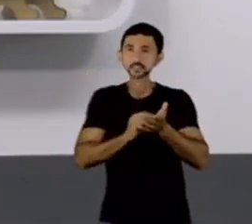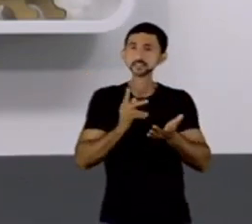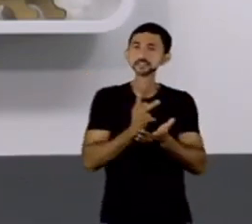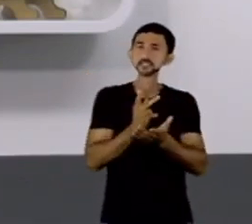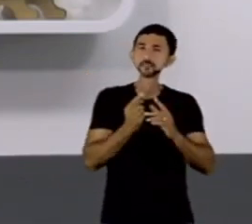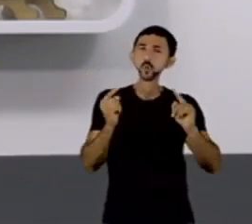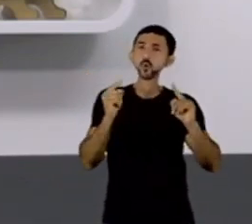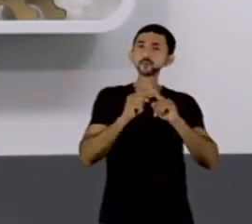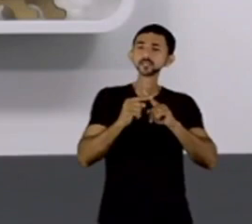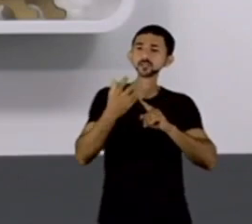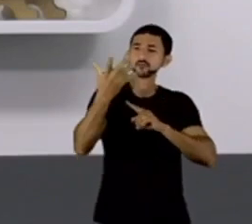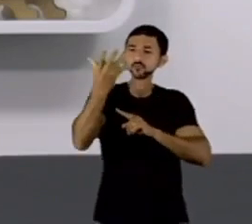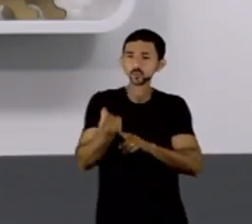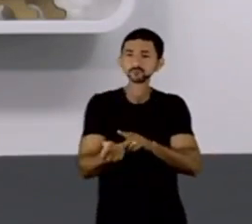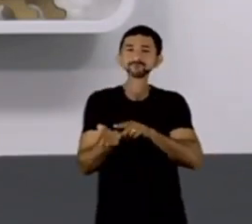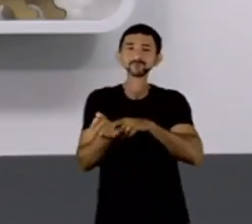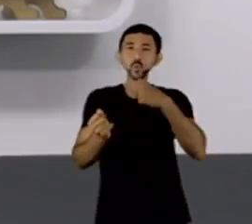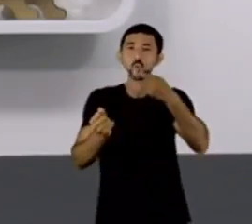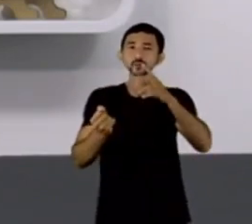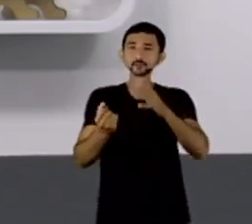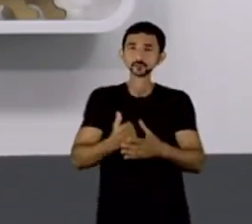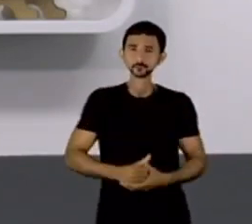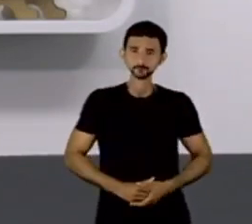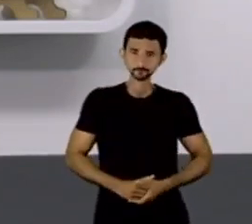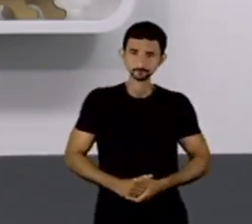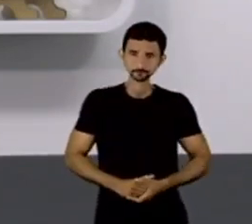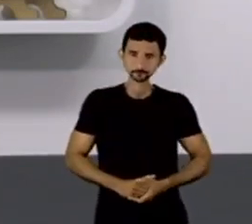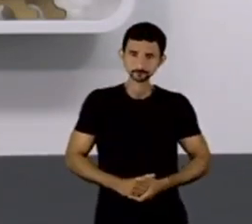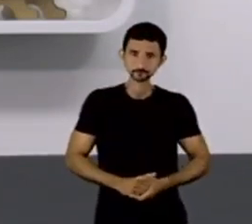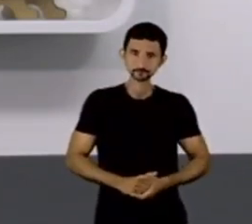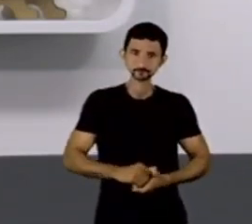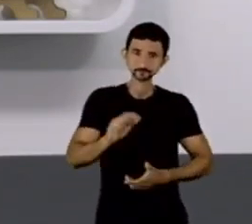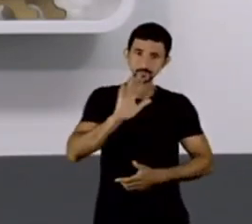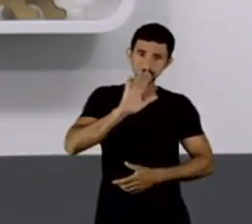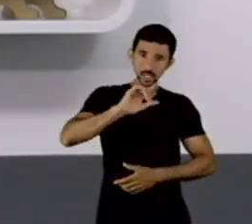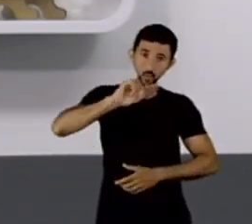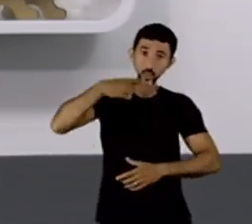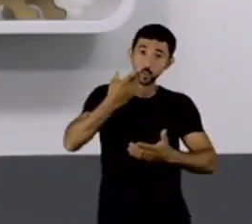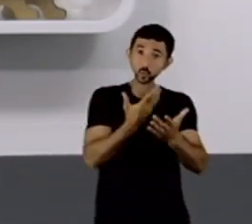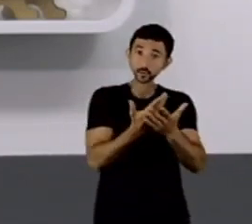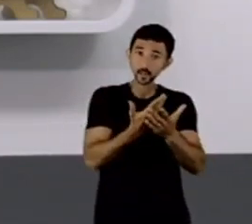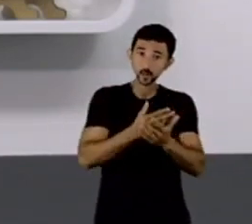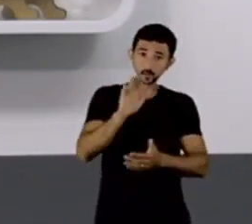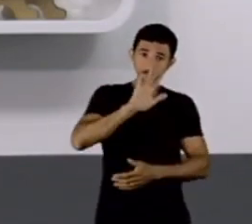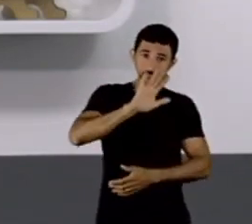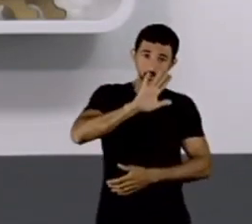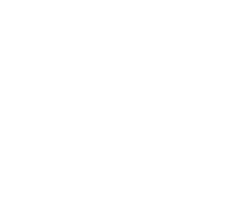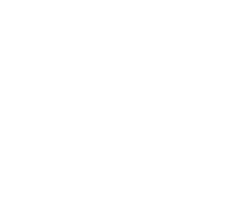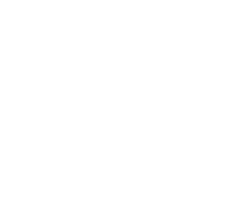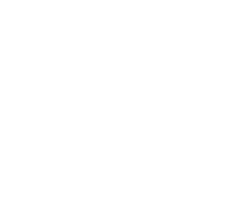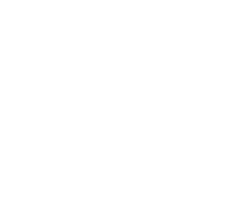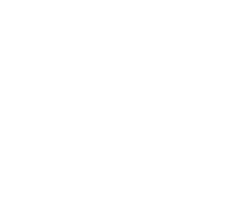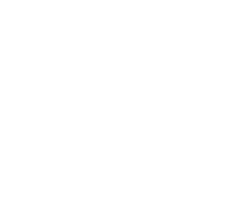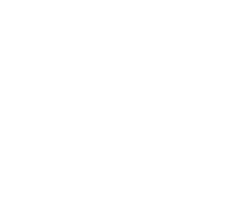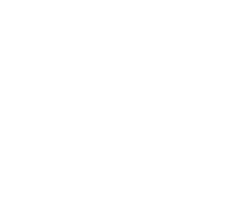o objetivo de convencer uma outra pessoa. É isso, a gente se vê na próxima aula.